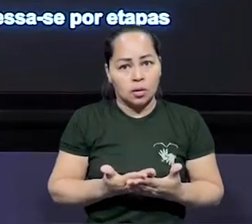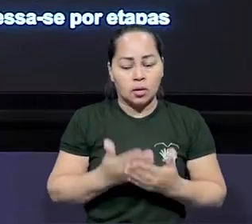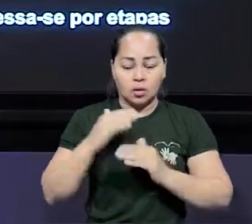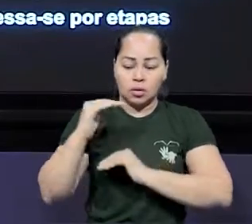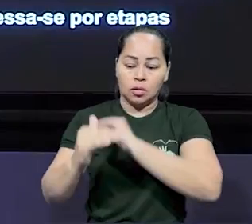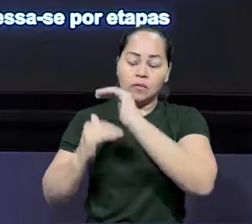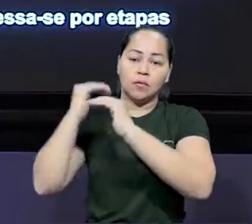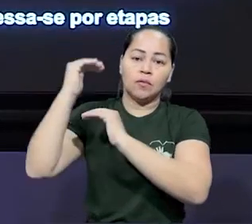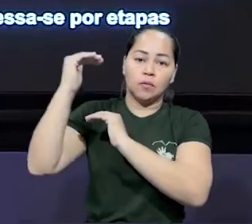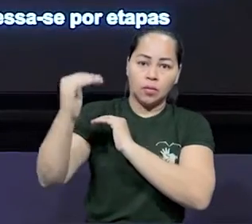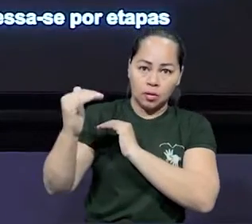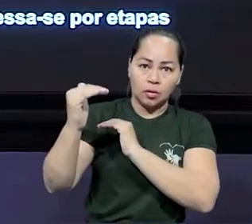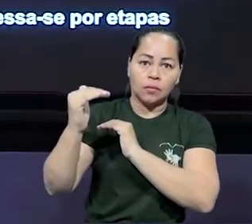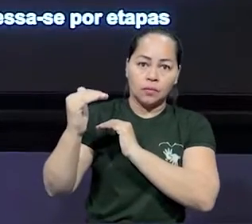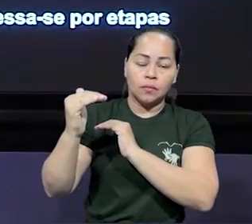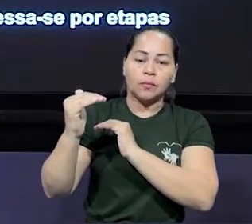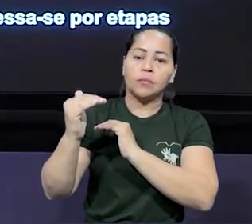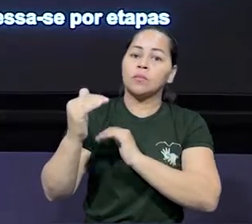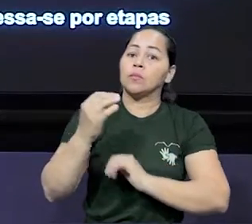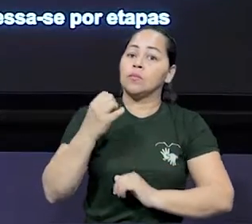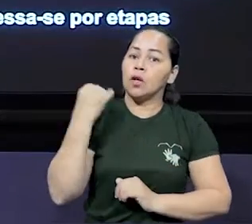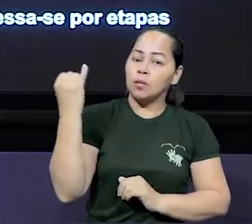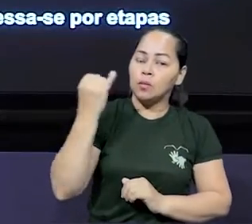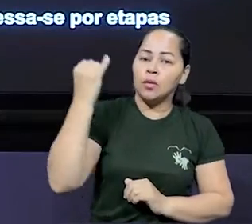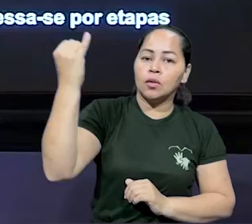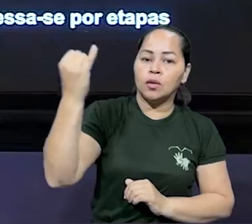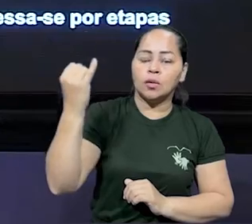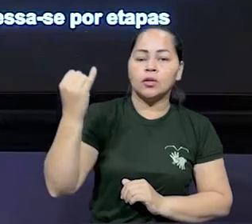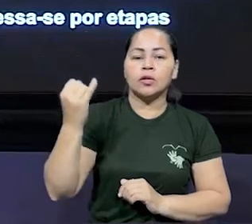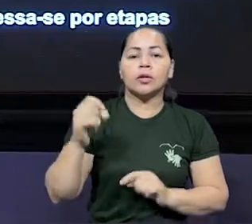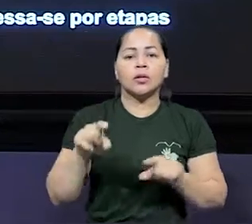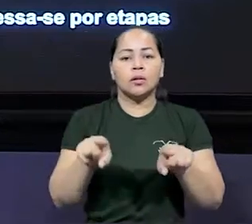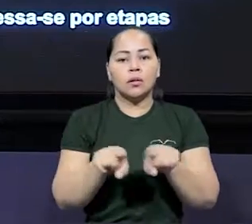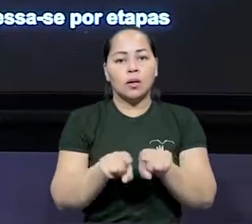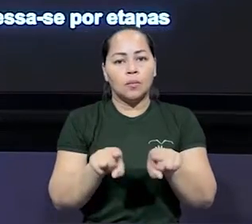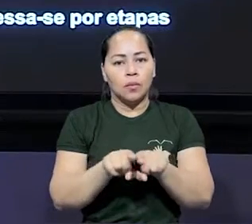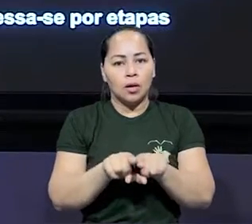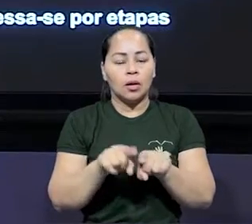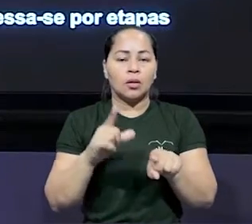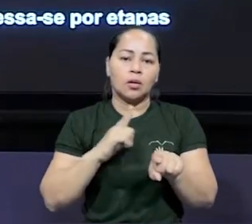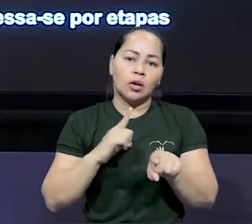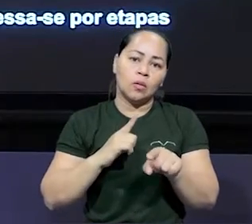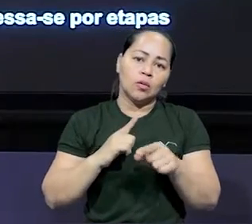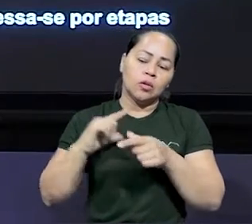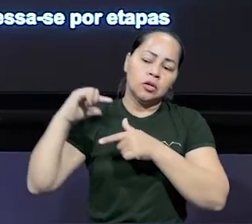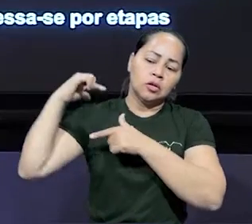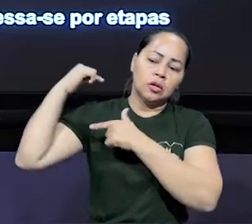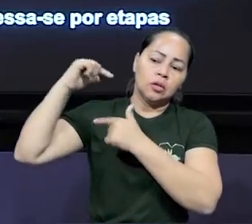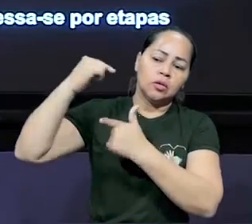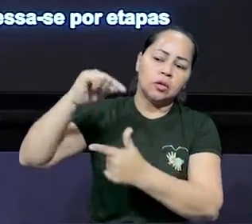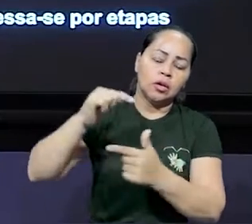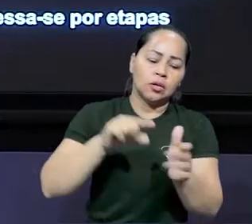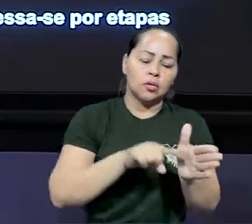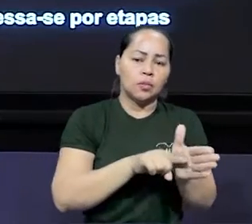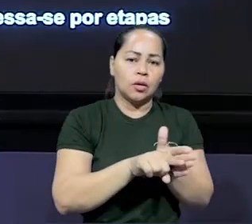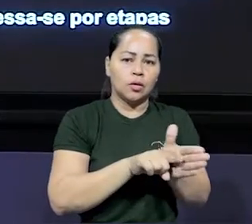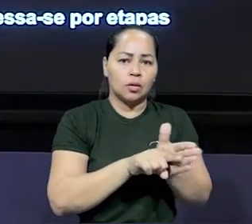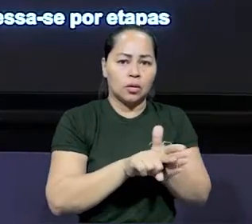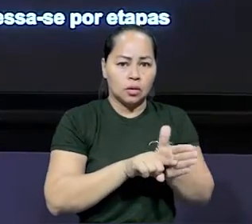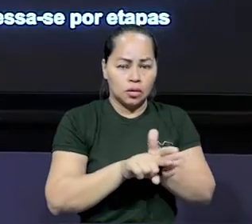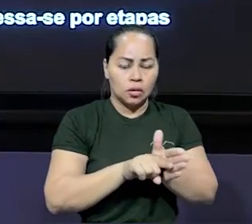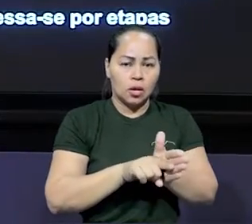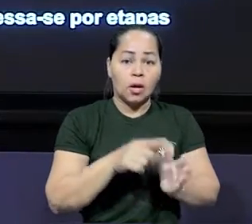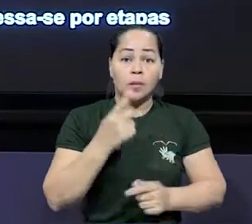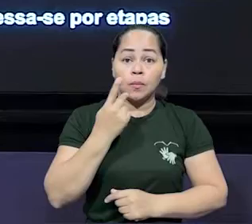da interação entre indivíduo e meio. Contrariando visões mais tradicionais, Piaget